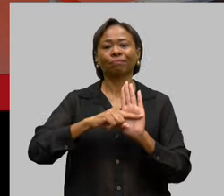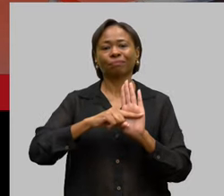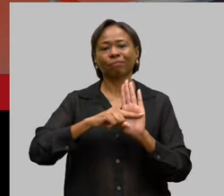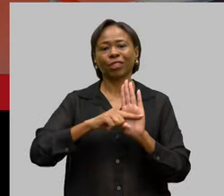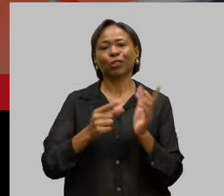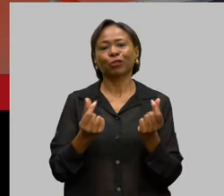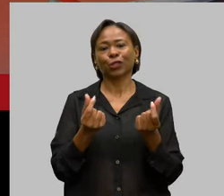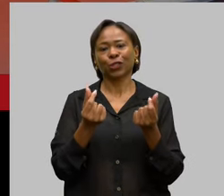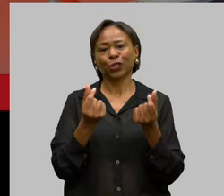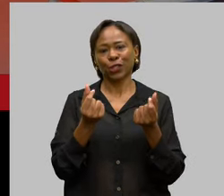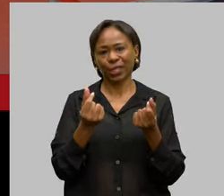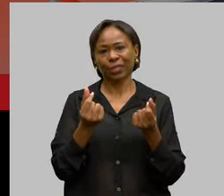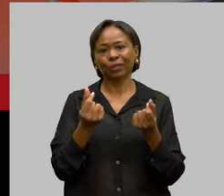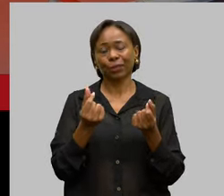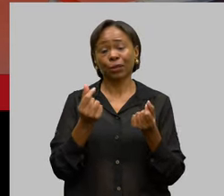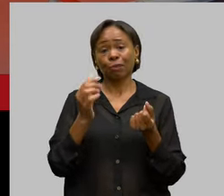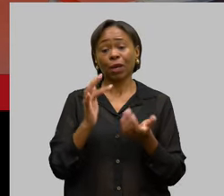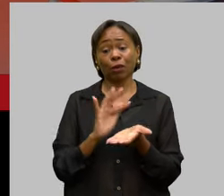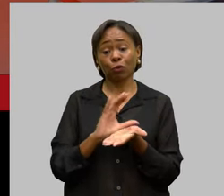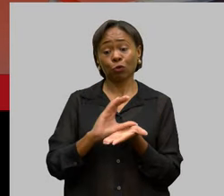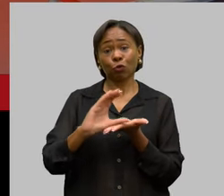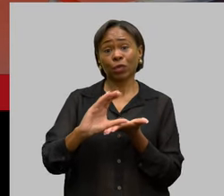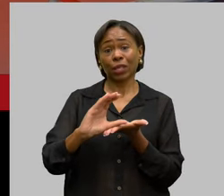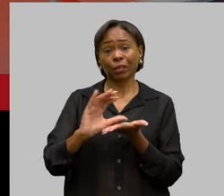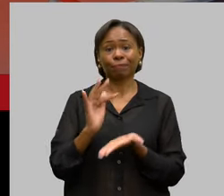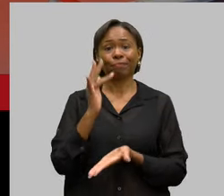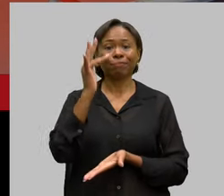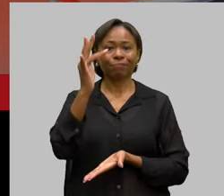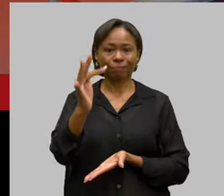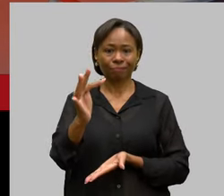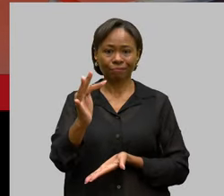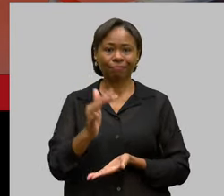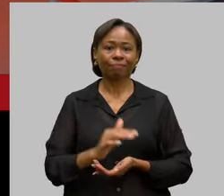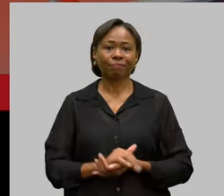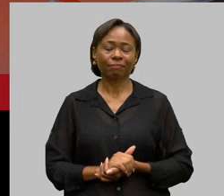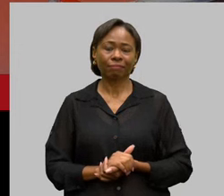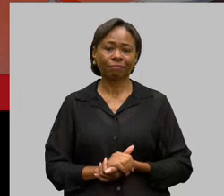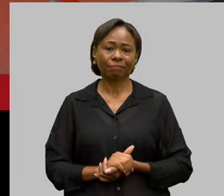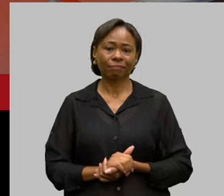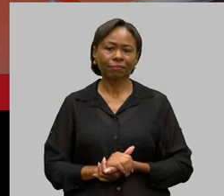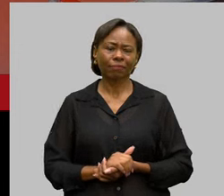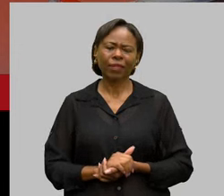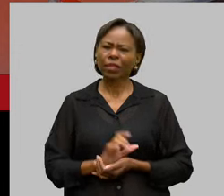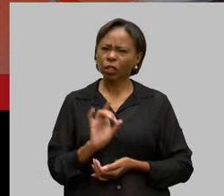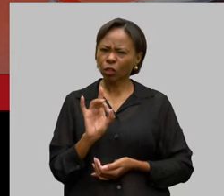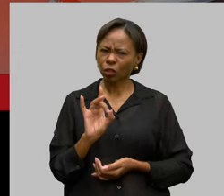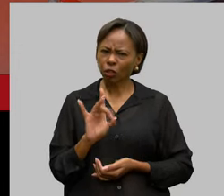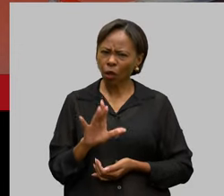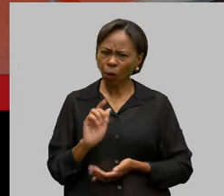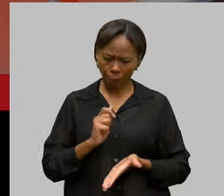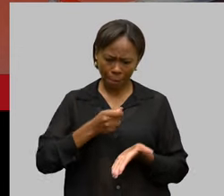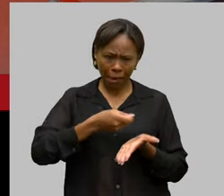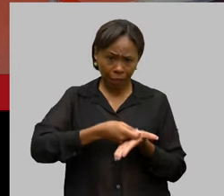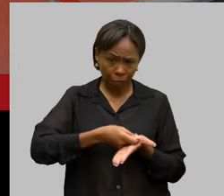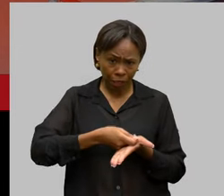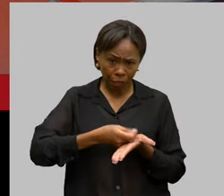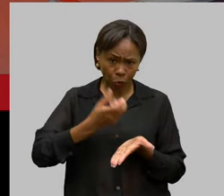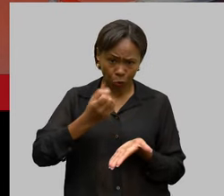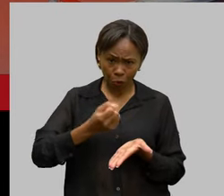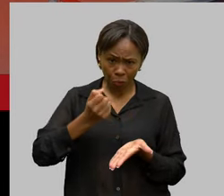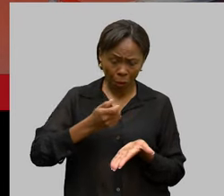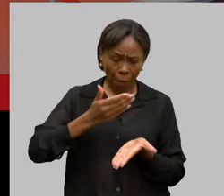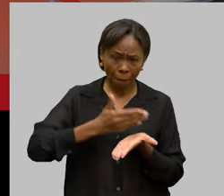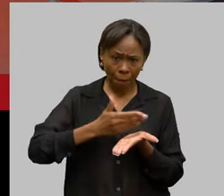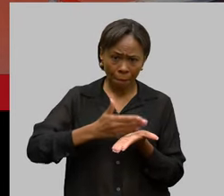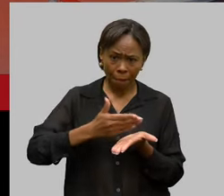para para financiamento futuro então não é só a questão da contribuição que a massa a